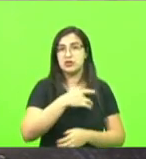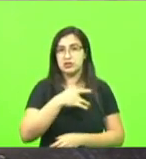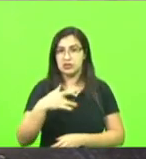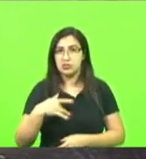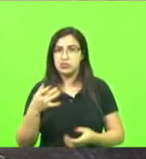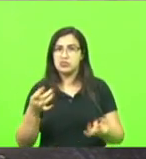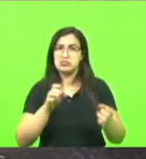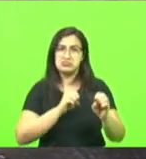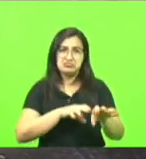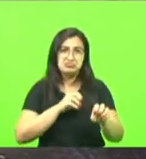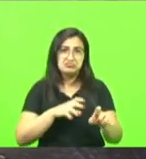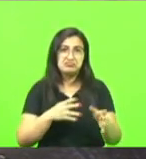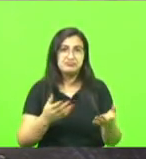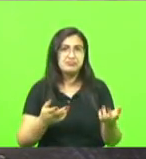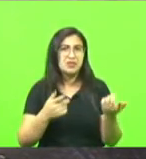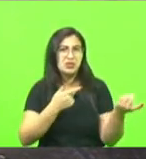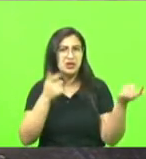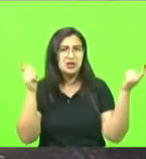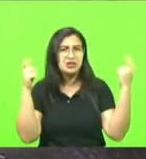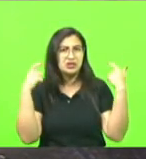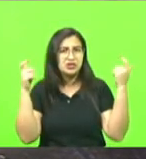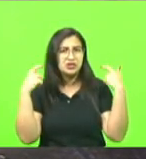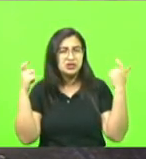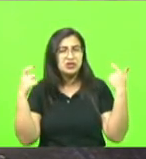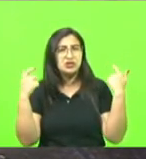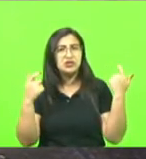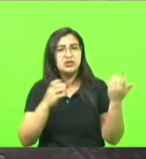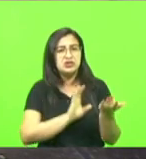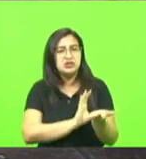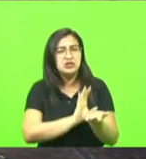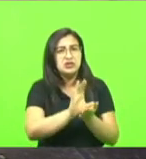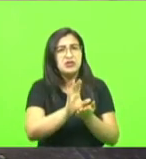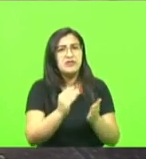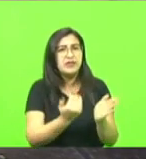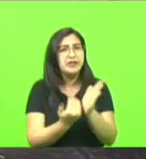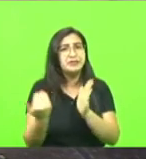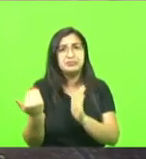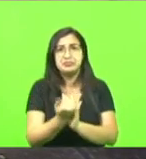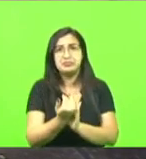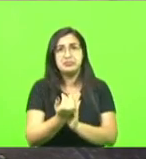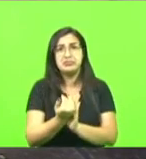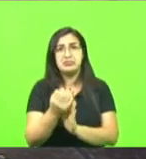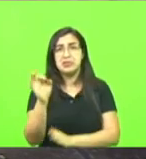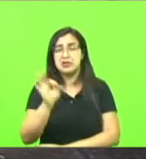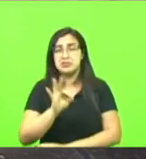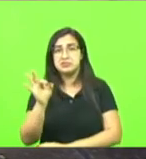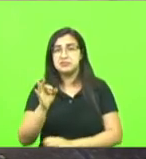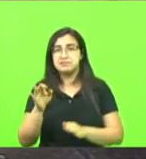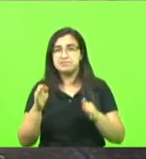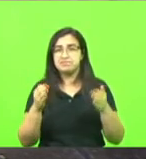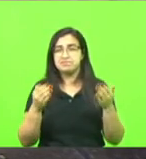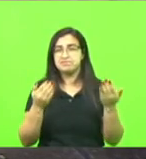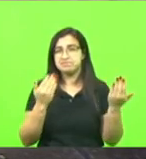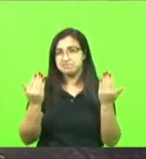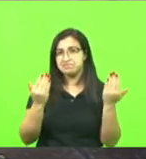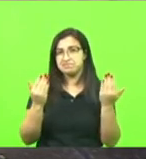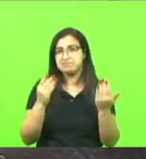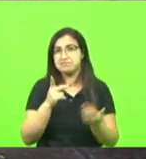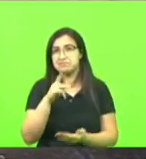Chile, com uma carga tributária muito menor, investe mais percentualmente em proporção ao PIB do